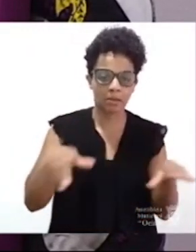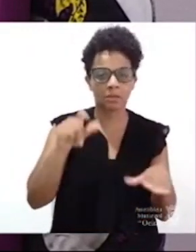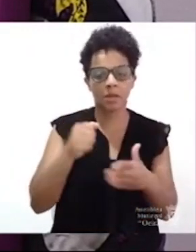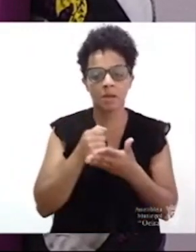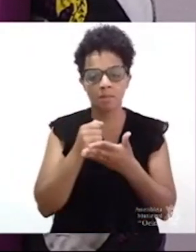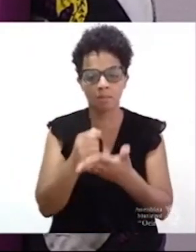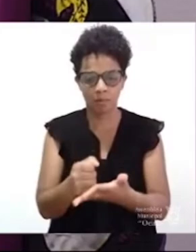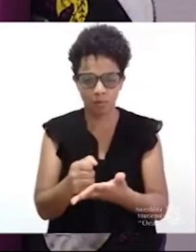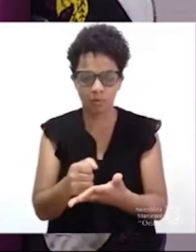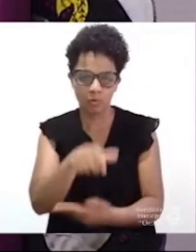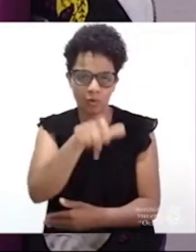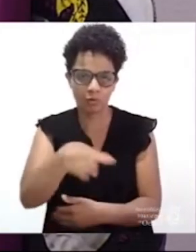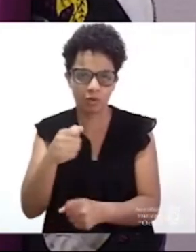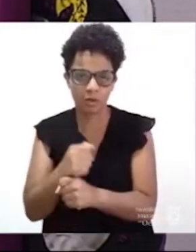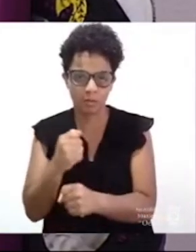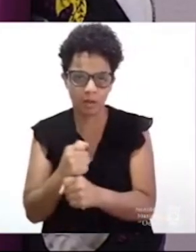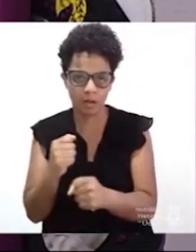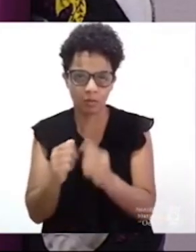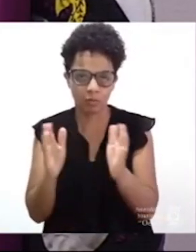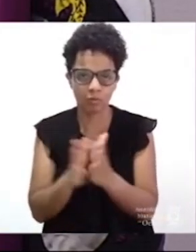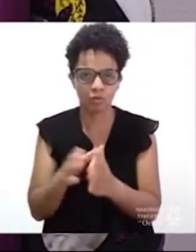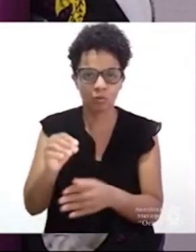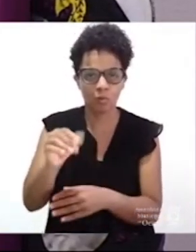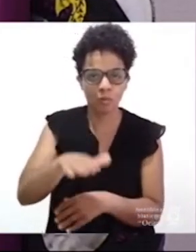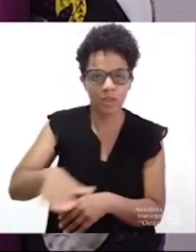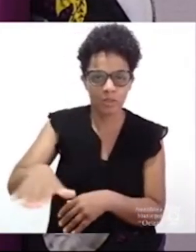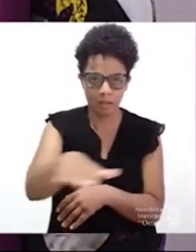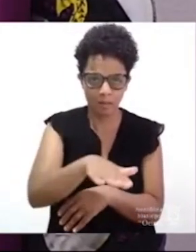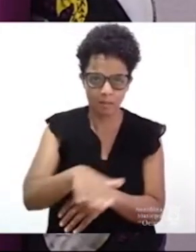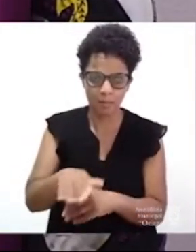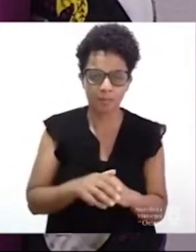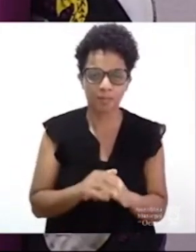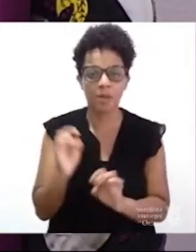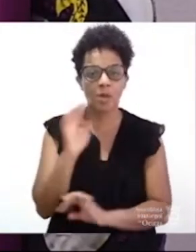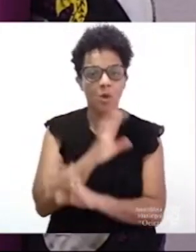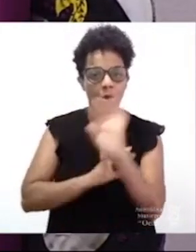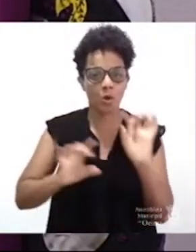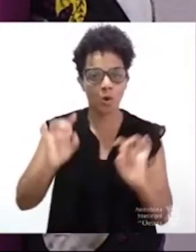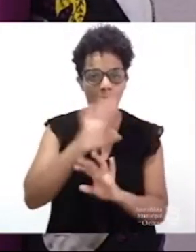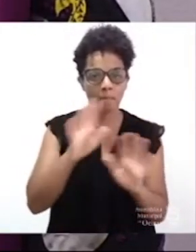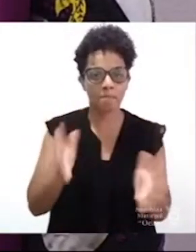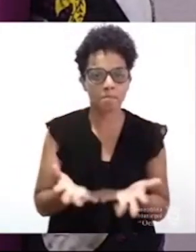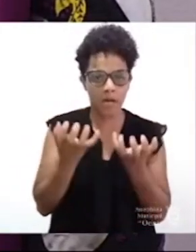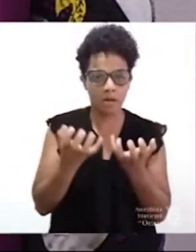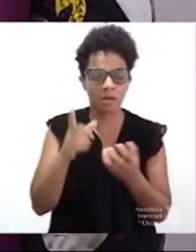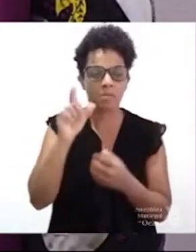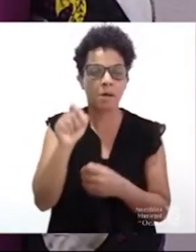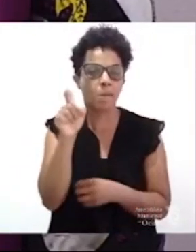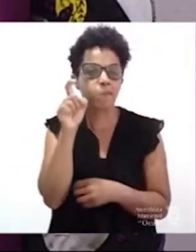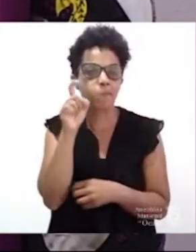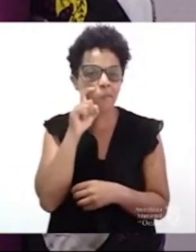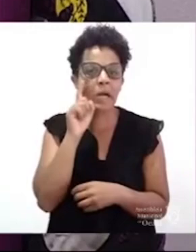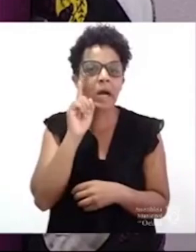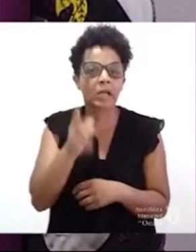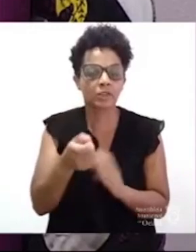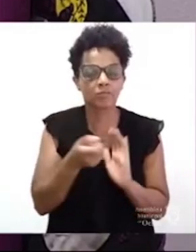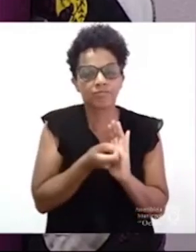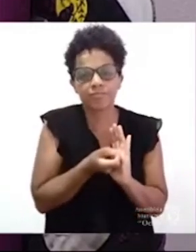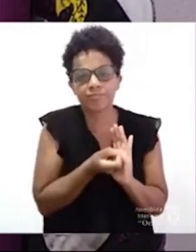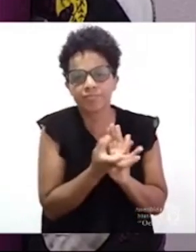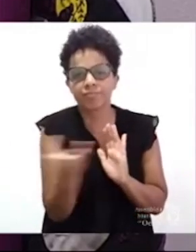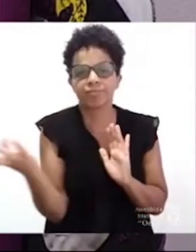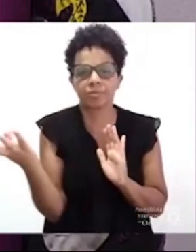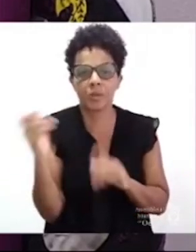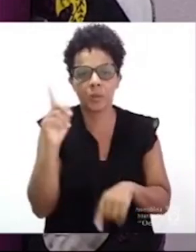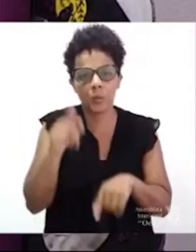todos os trabalhadores e trabalhadoras do município. A Europa que queremos e que defendemos é plural, defende a